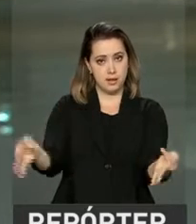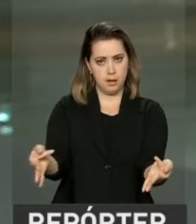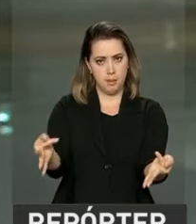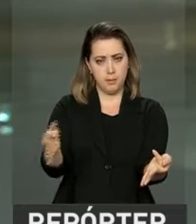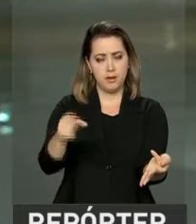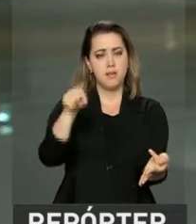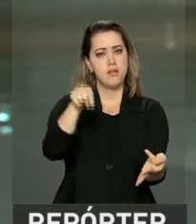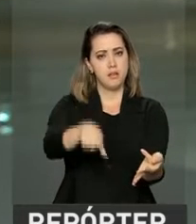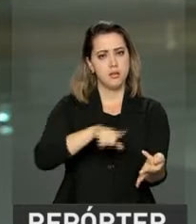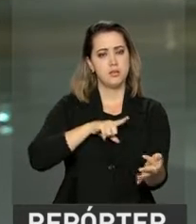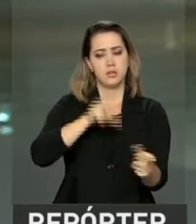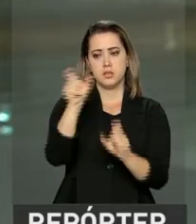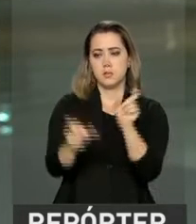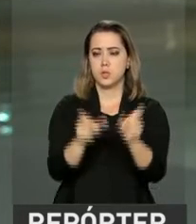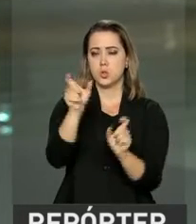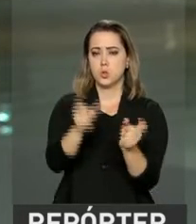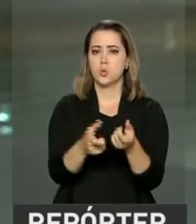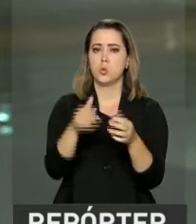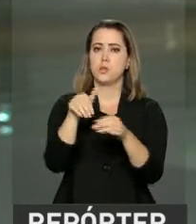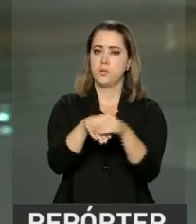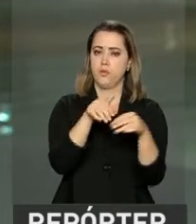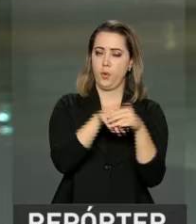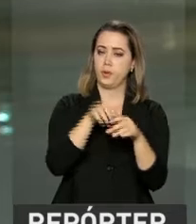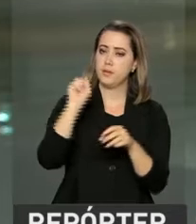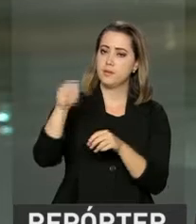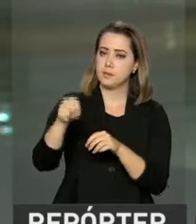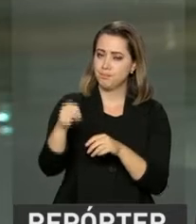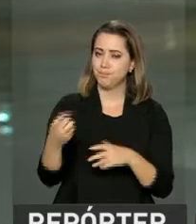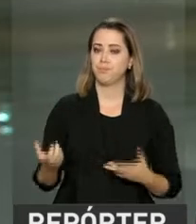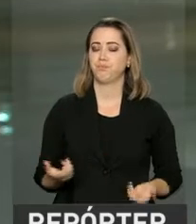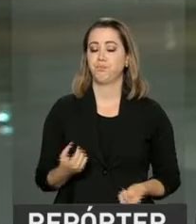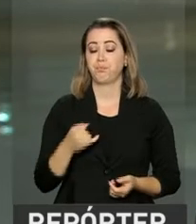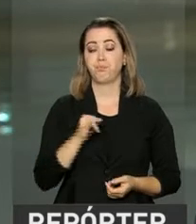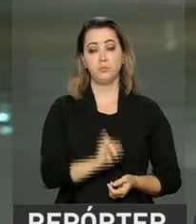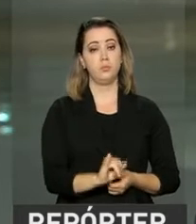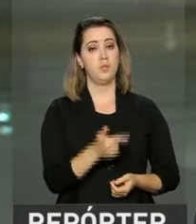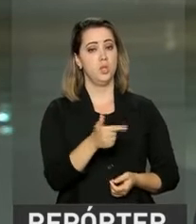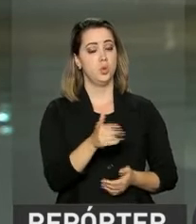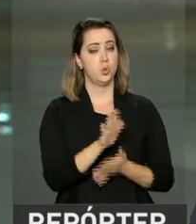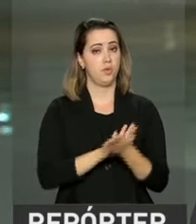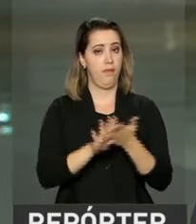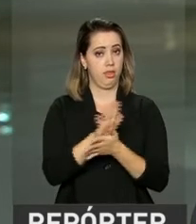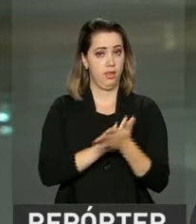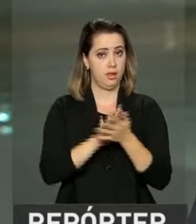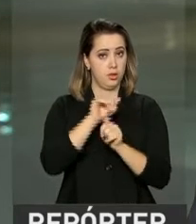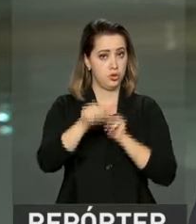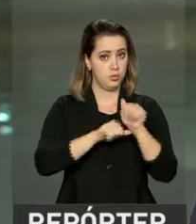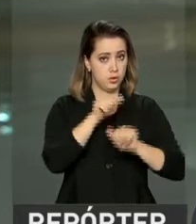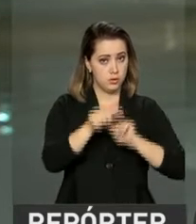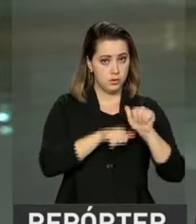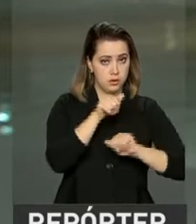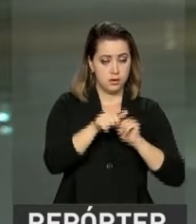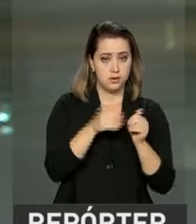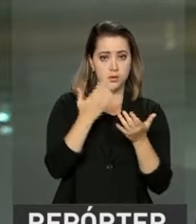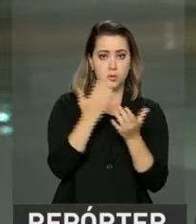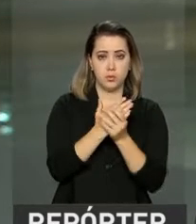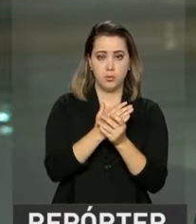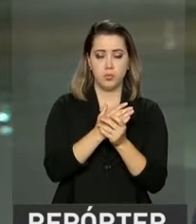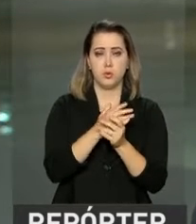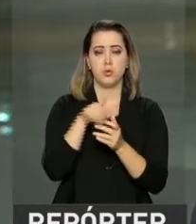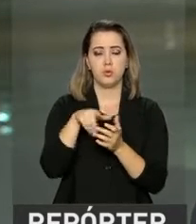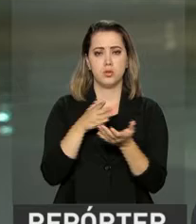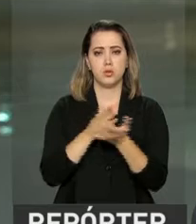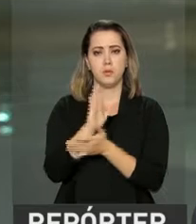hora da sessão votem a favor da proposta e se não houver nenhuma alteração em relação ao projeto que foi aprovado